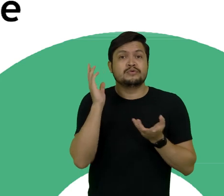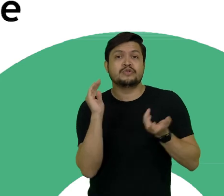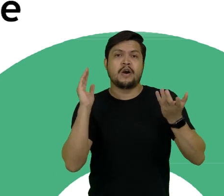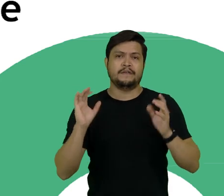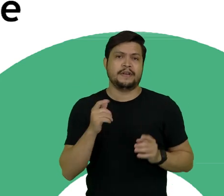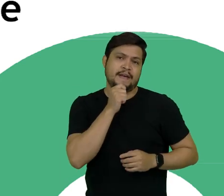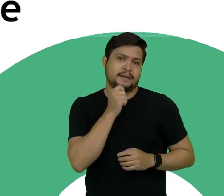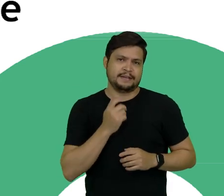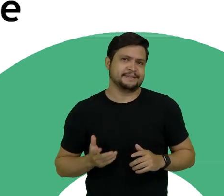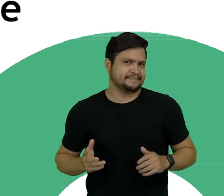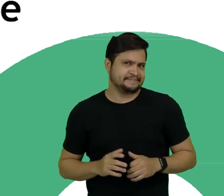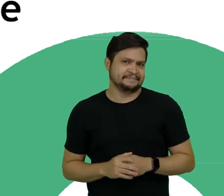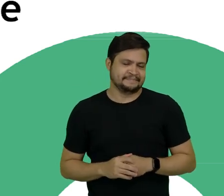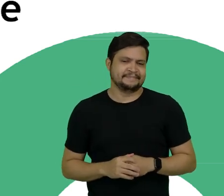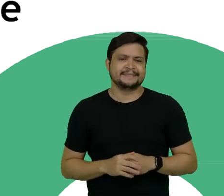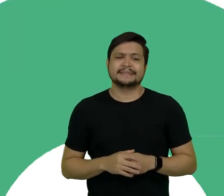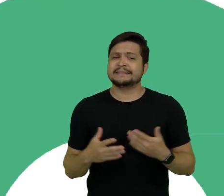Então passa rápido,